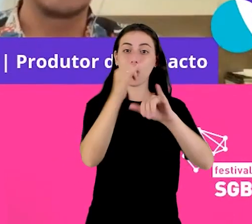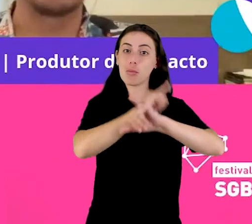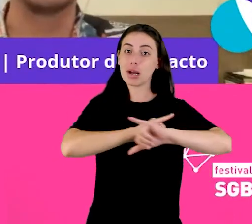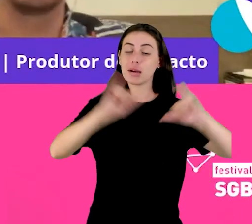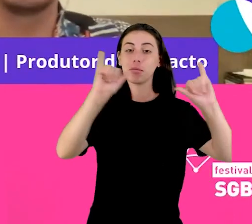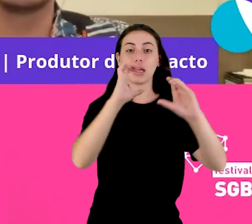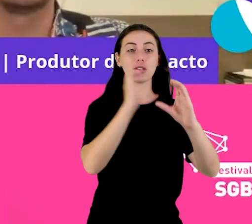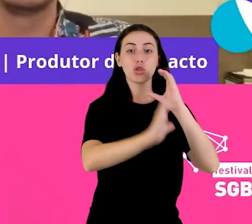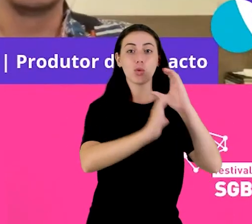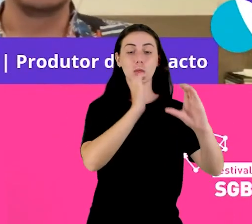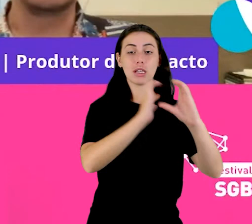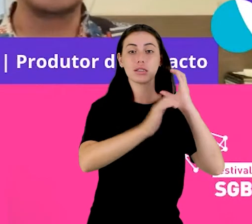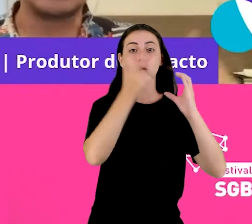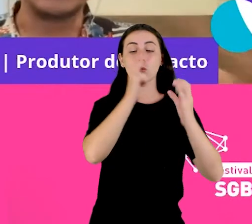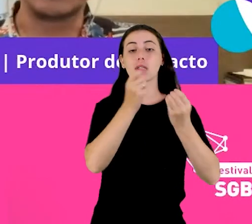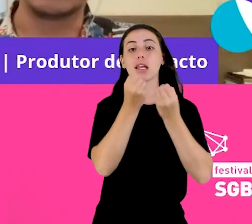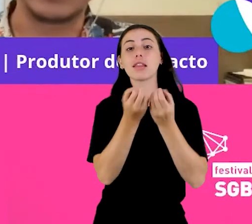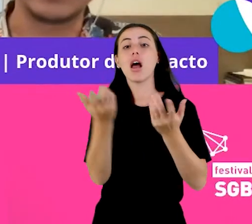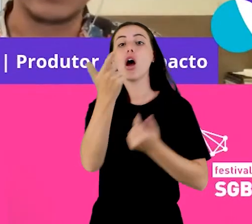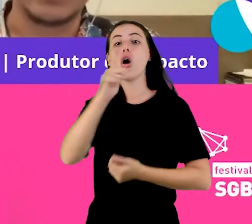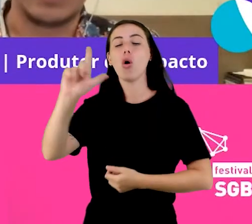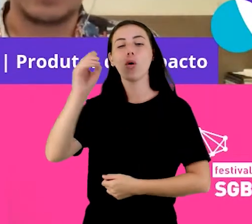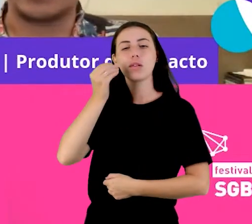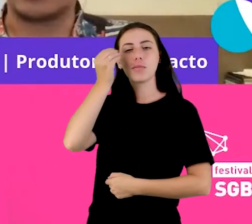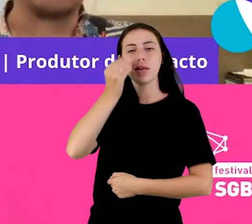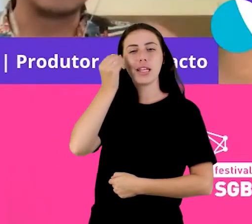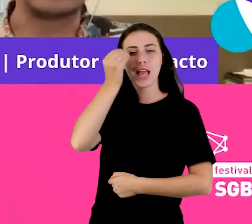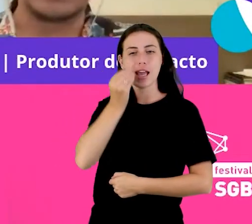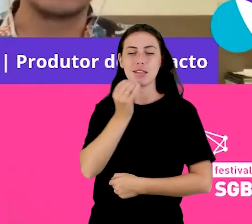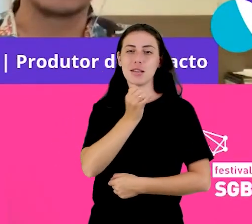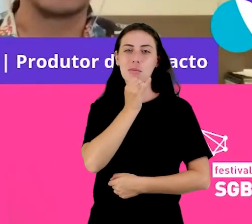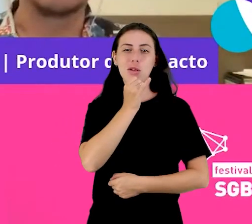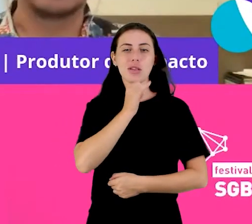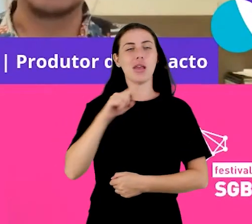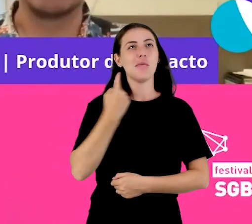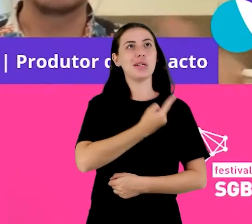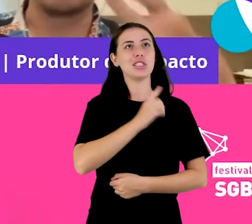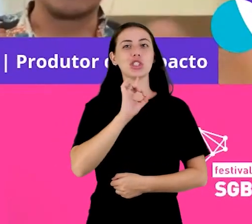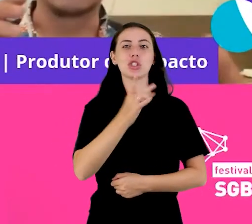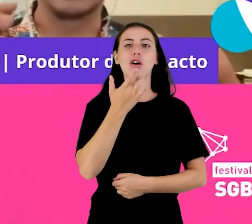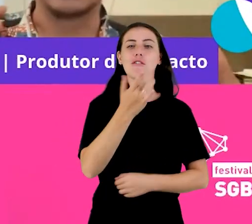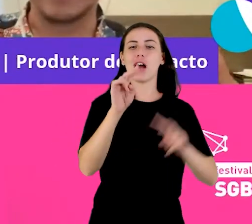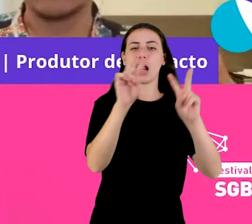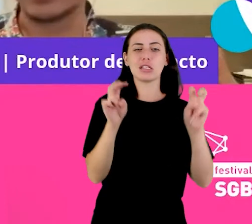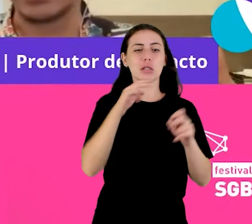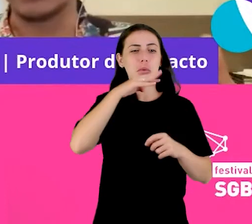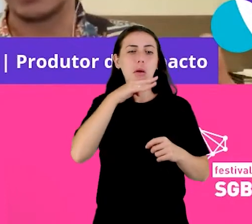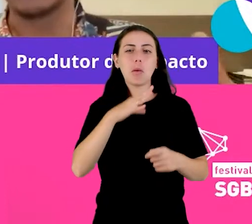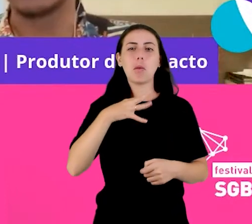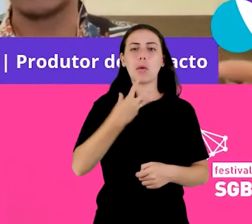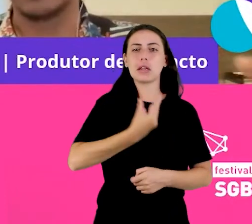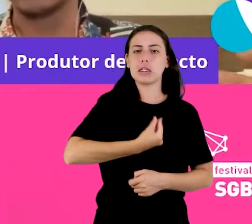desenvolver uma campanha de comunicação que desse visibilidade a outras experiências, né? Para tentar mudar um pouco esse impacto que a